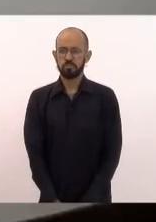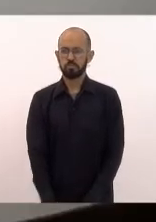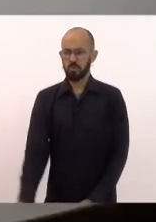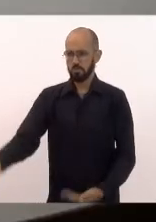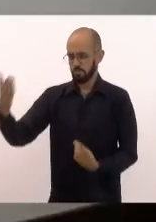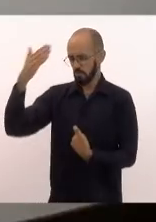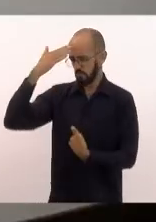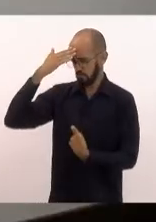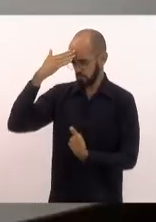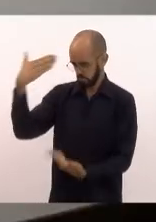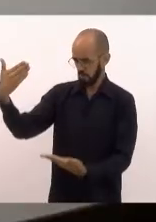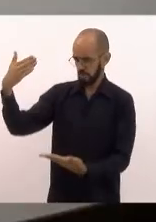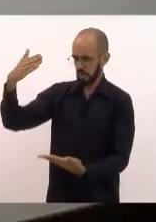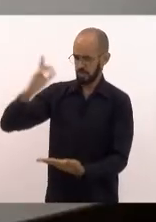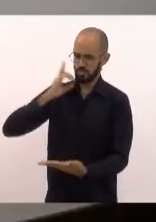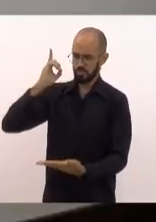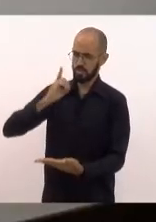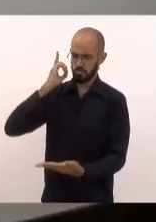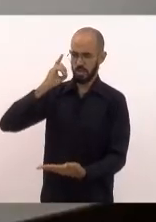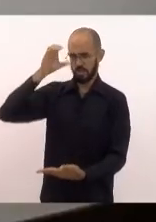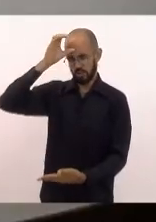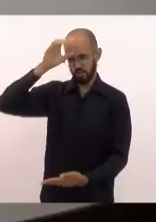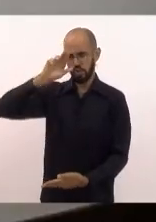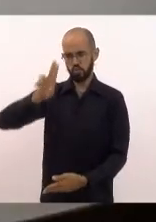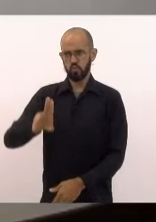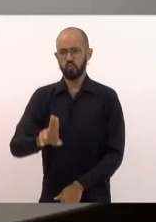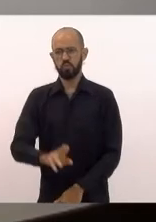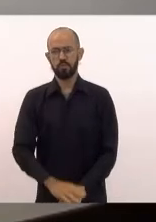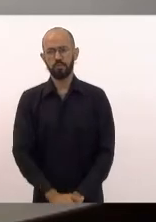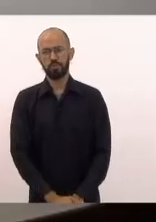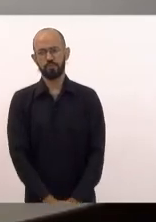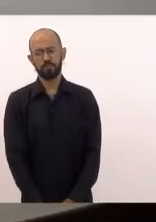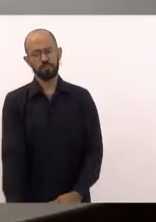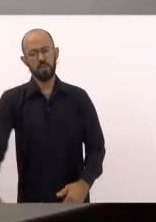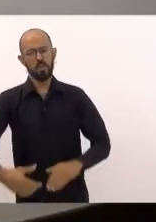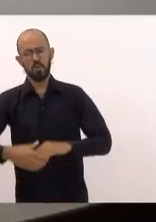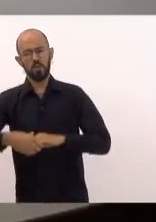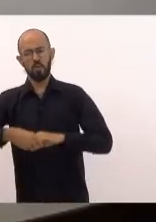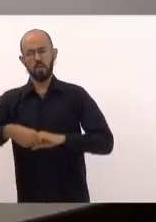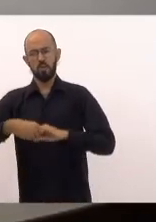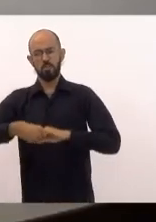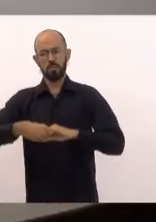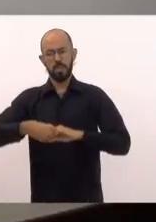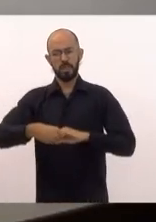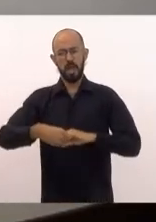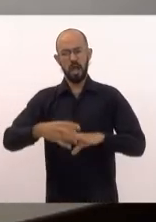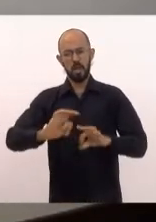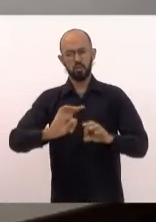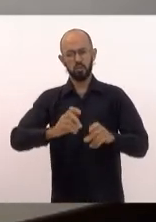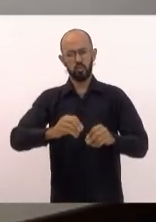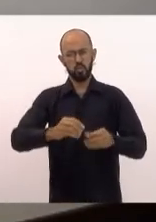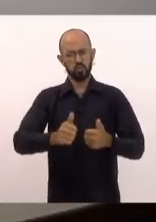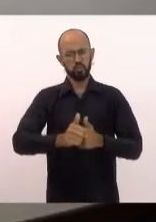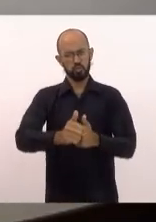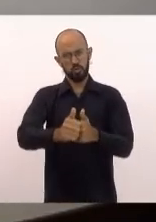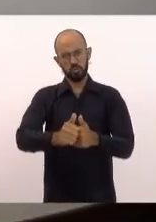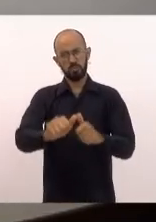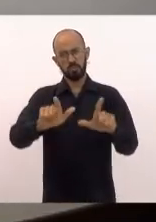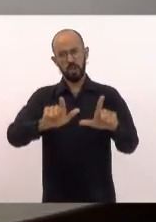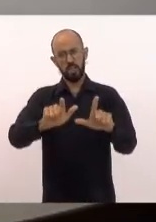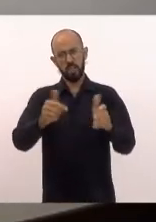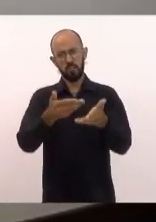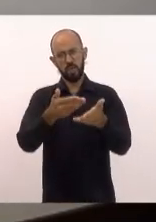Obrigado, deputada Tia Ju. Saudar a todos que nos acompanham pela TV